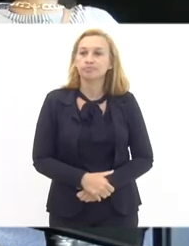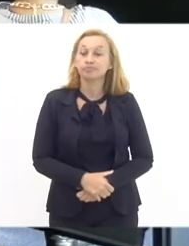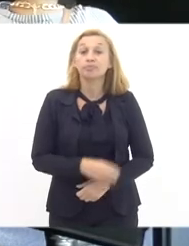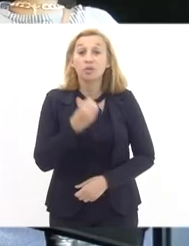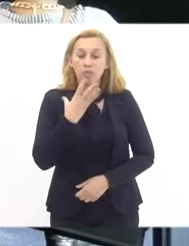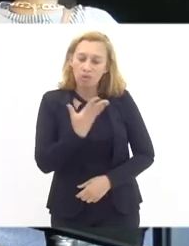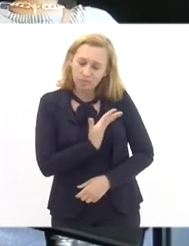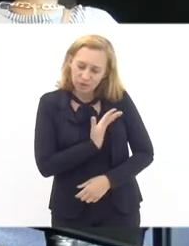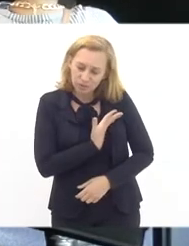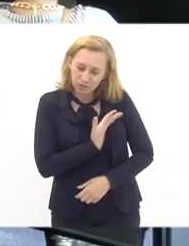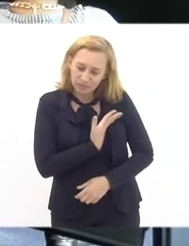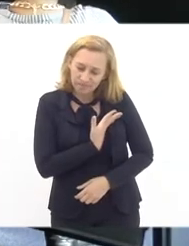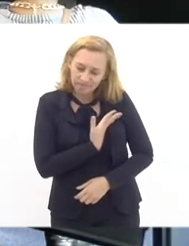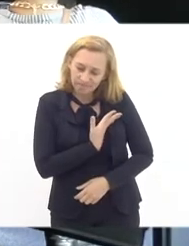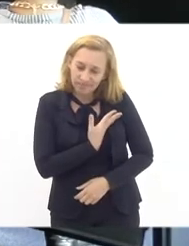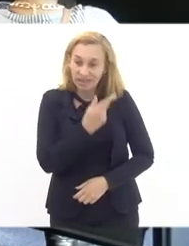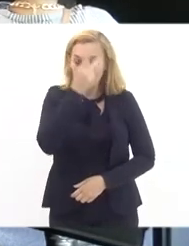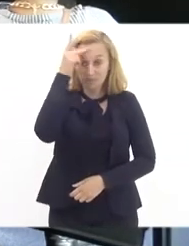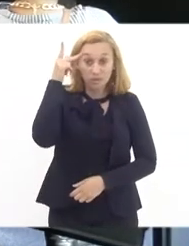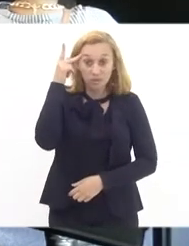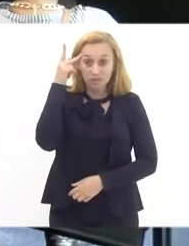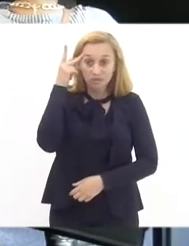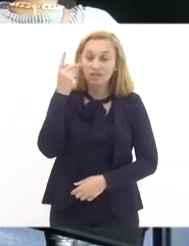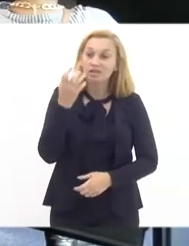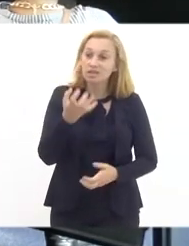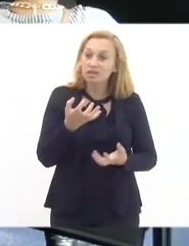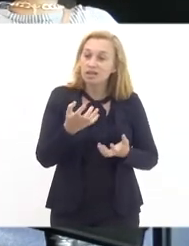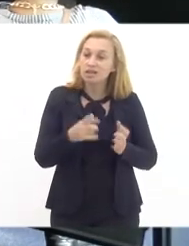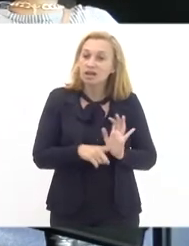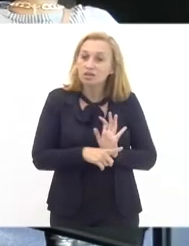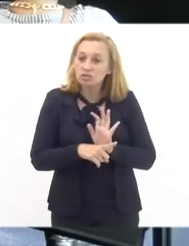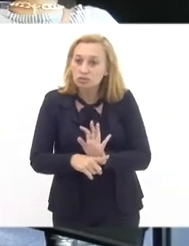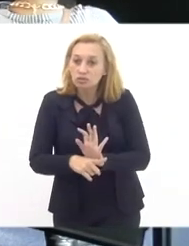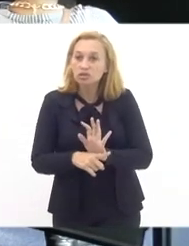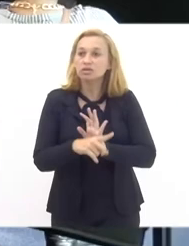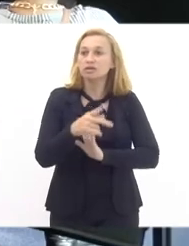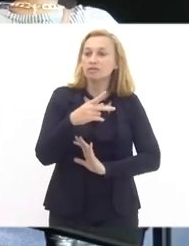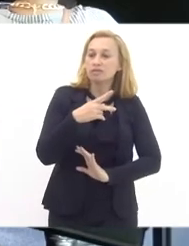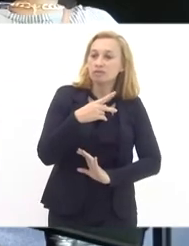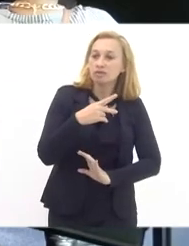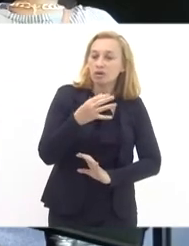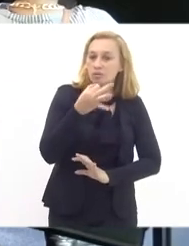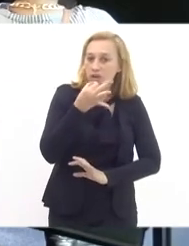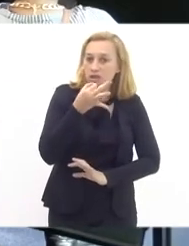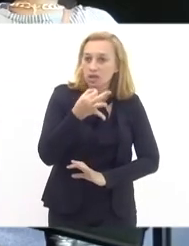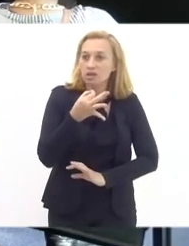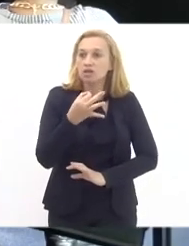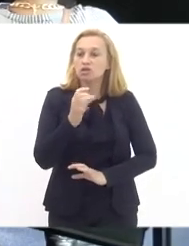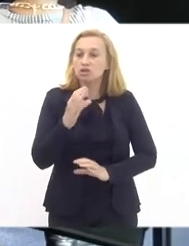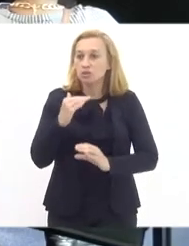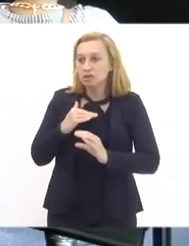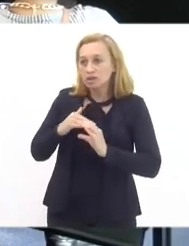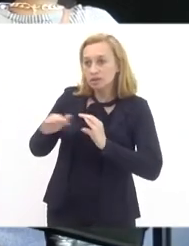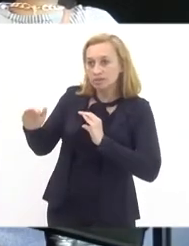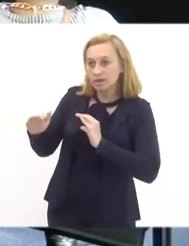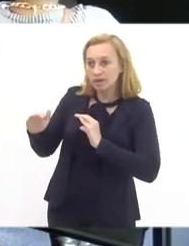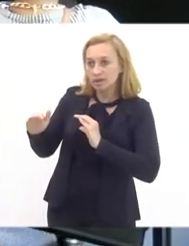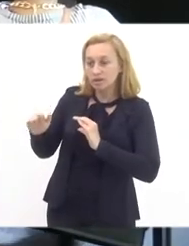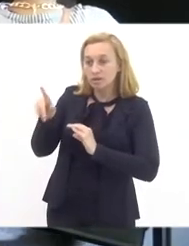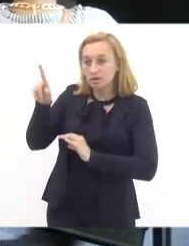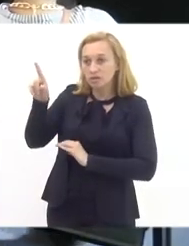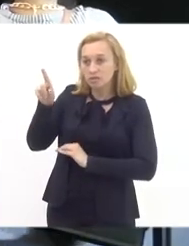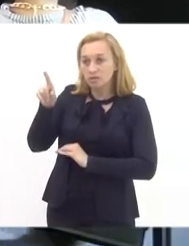Bom, meus amigos, as pessoas que queiram colaborar, fazer sugestões, é só encaminhar ali, o